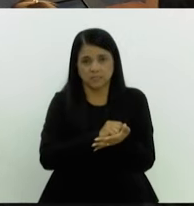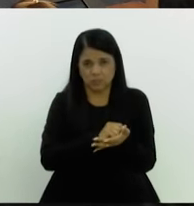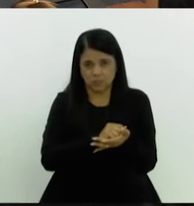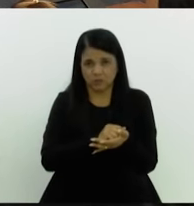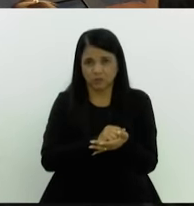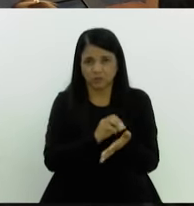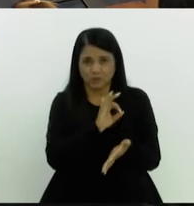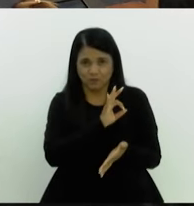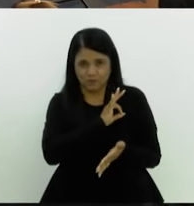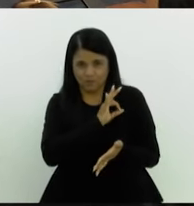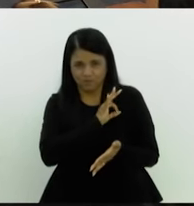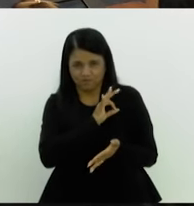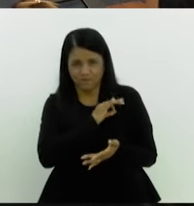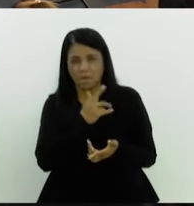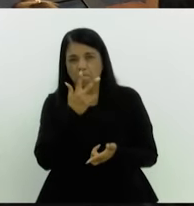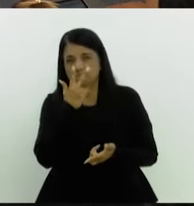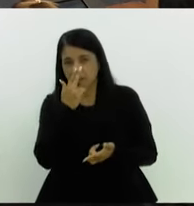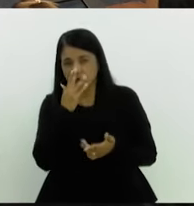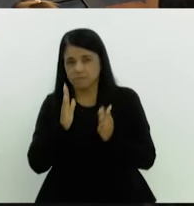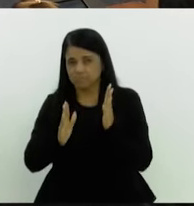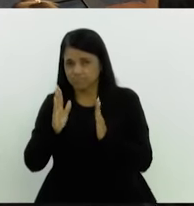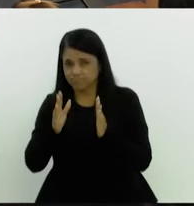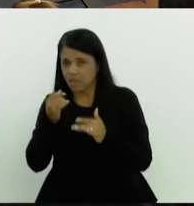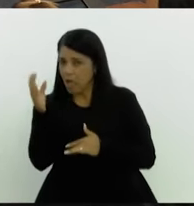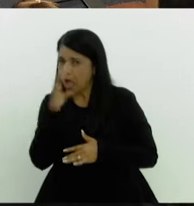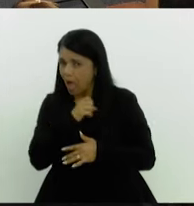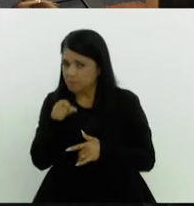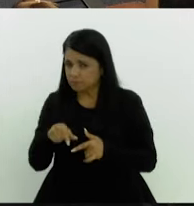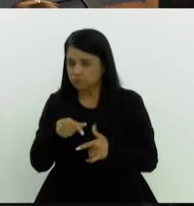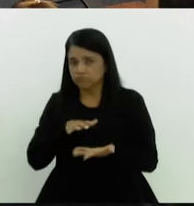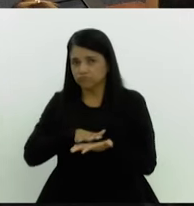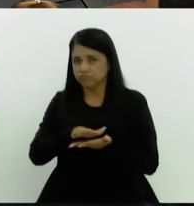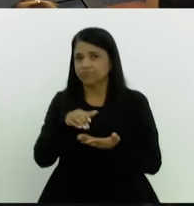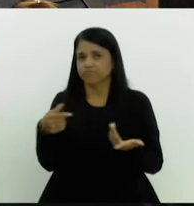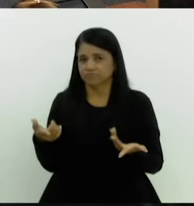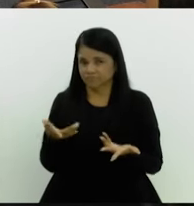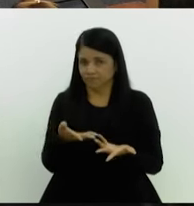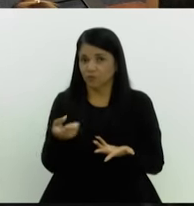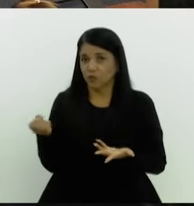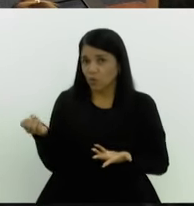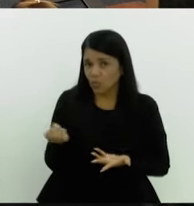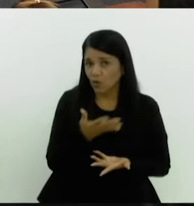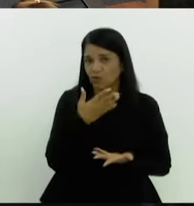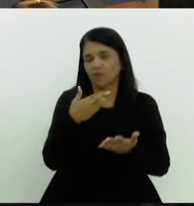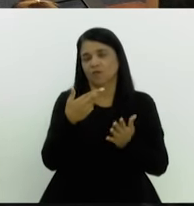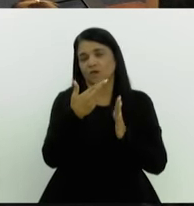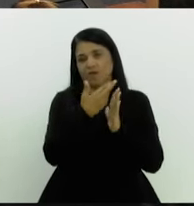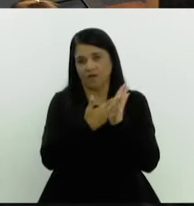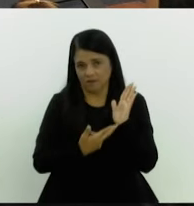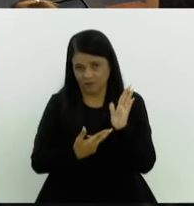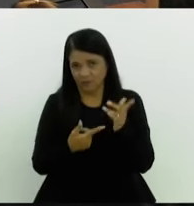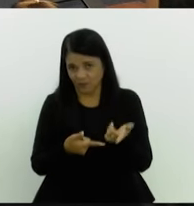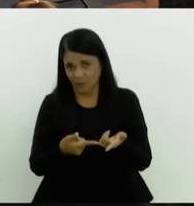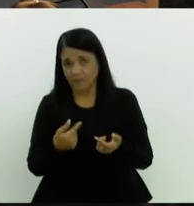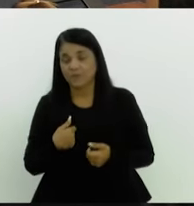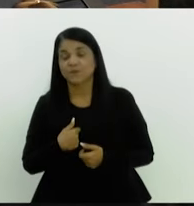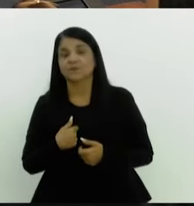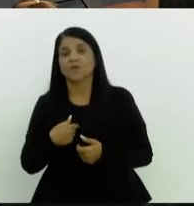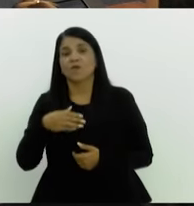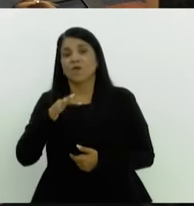lançar alguma coisa num Tempo Breve Eh aí com relação a isso eh nós temos trabalhado para que esses